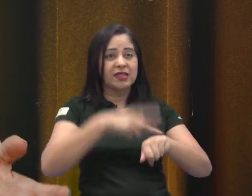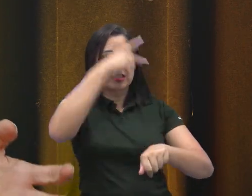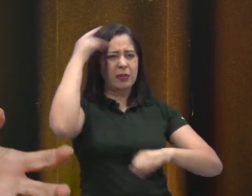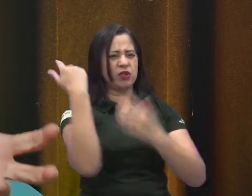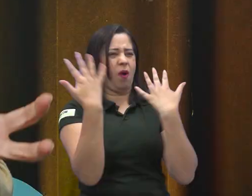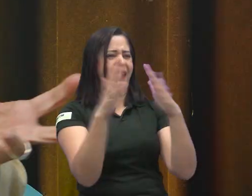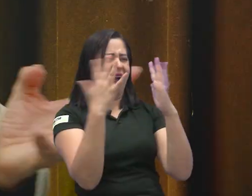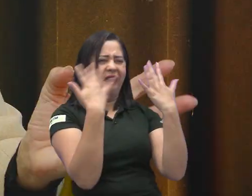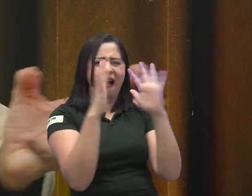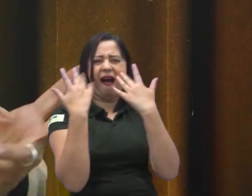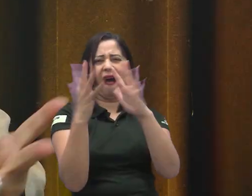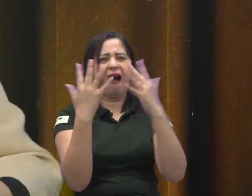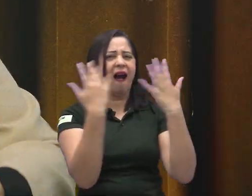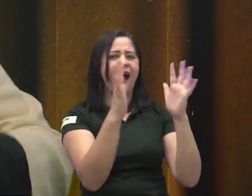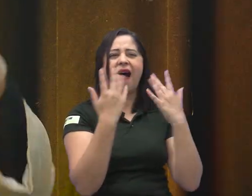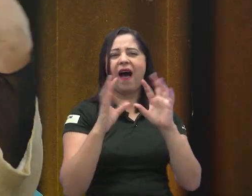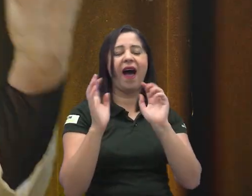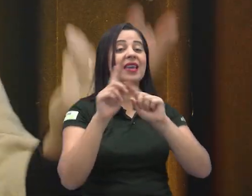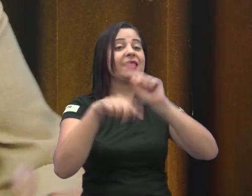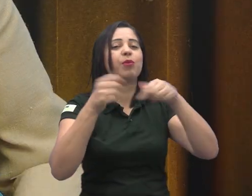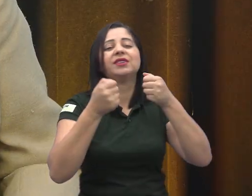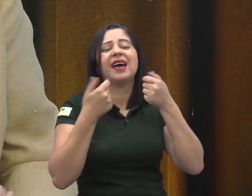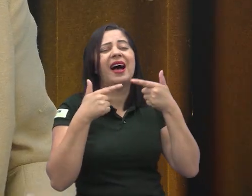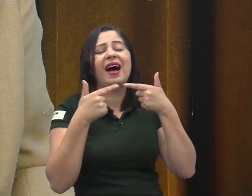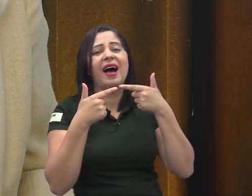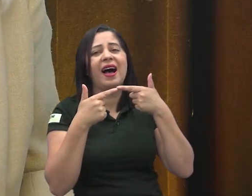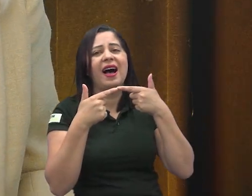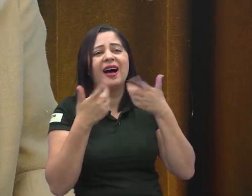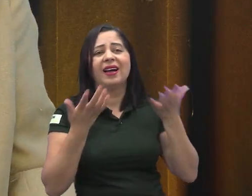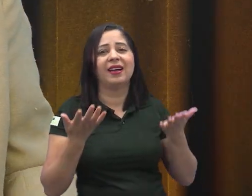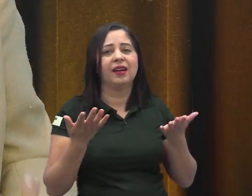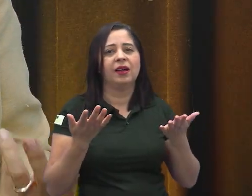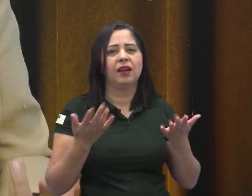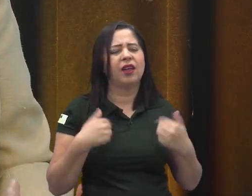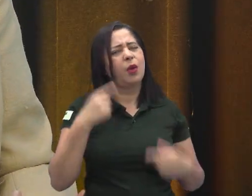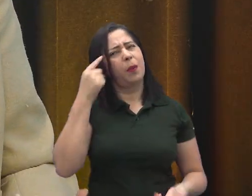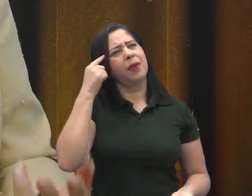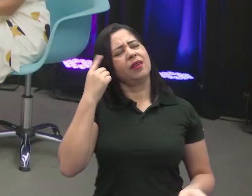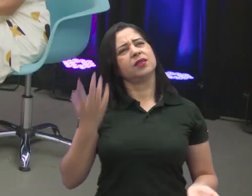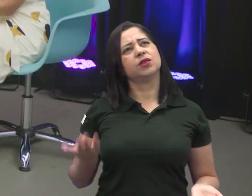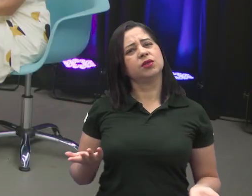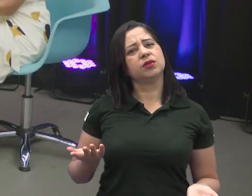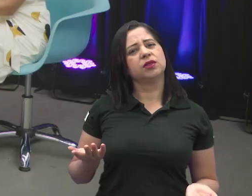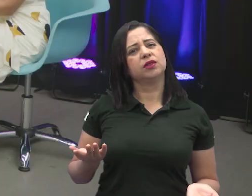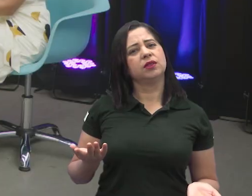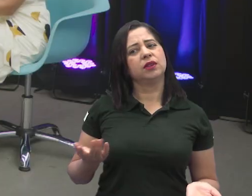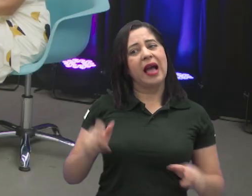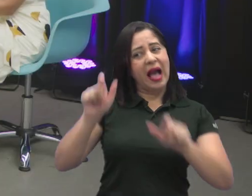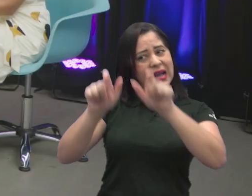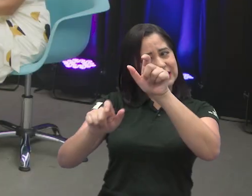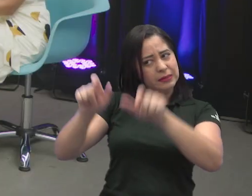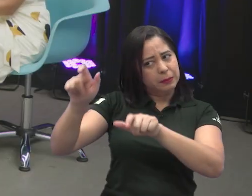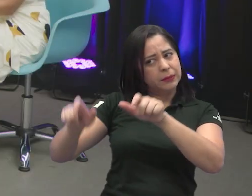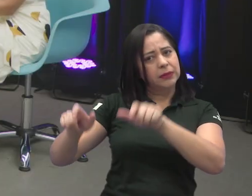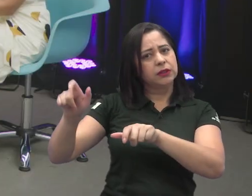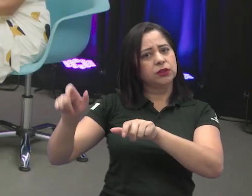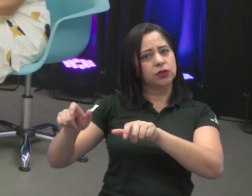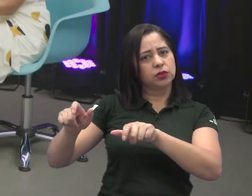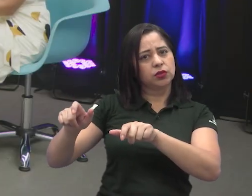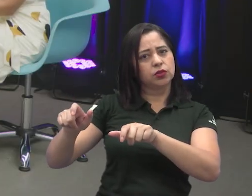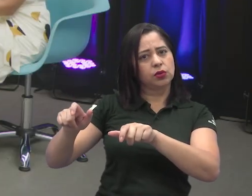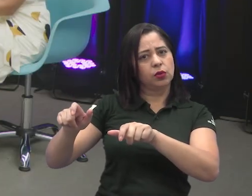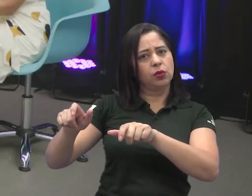vezes e ajudou com um riso. Então a gente pensa, as pessoas estão enxergando